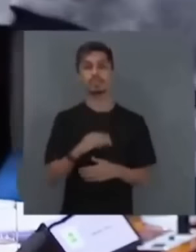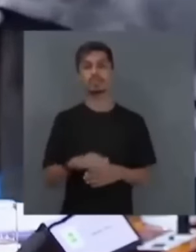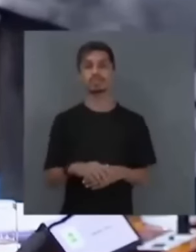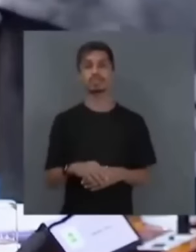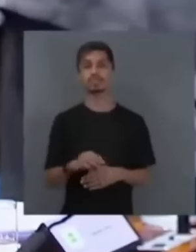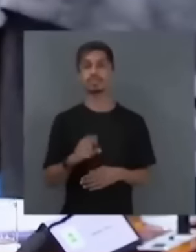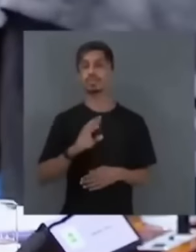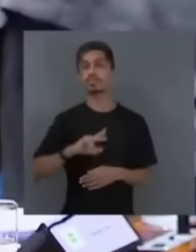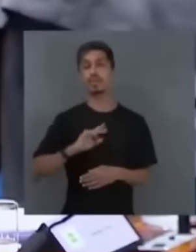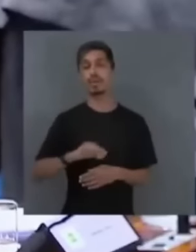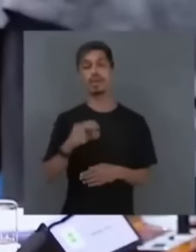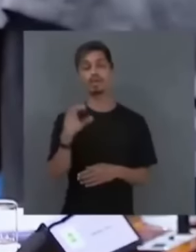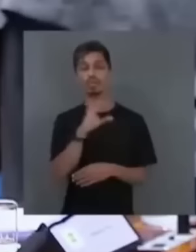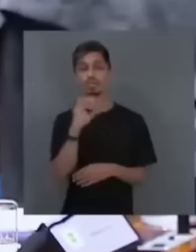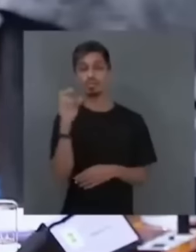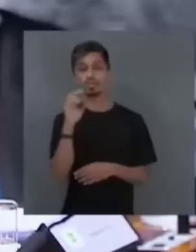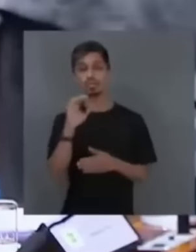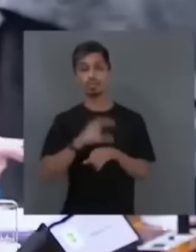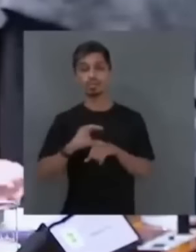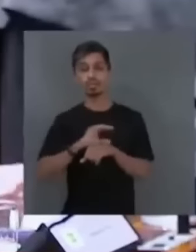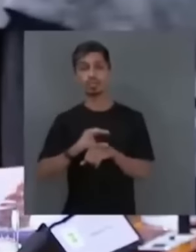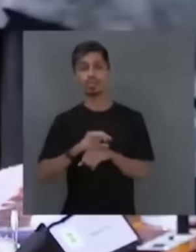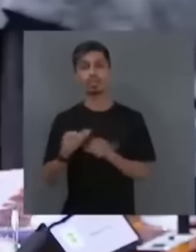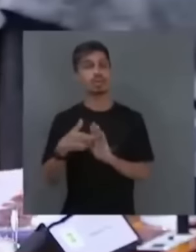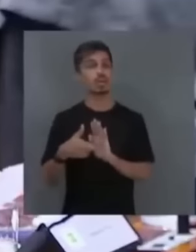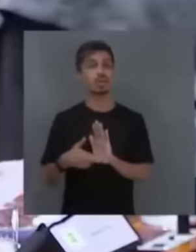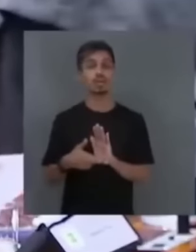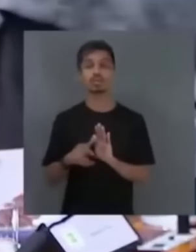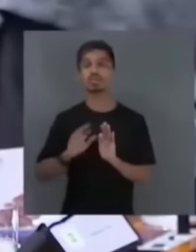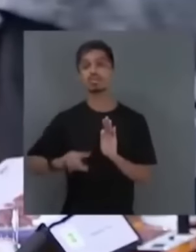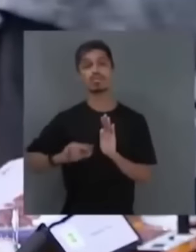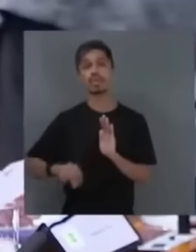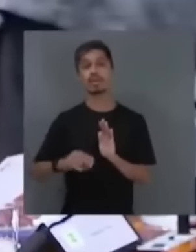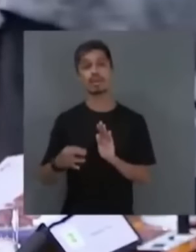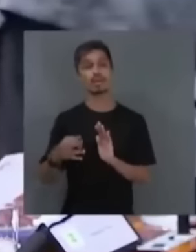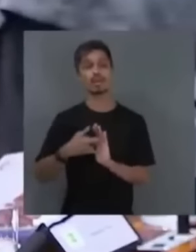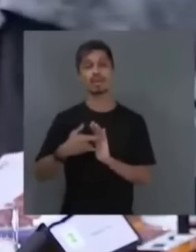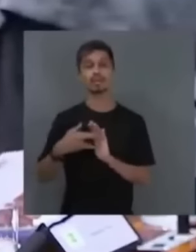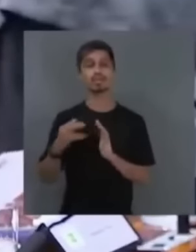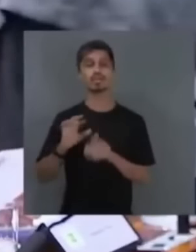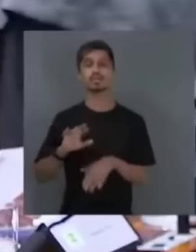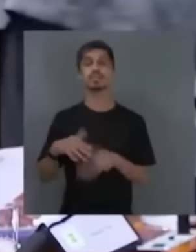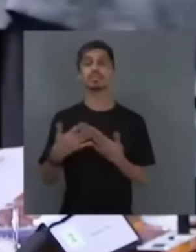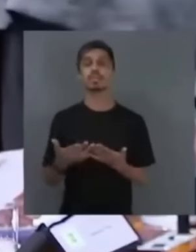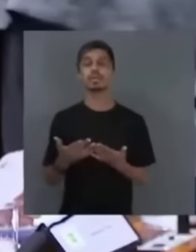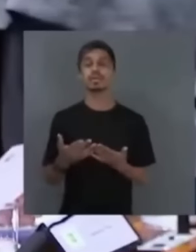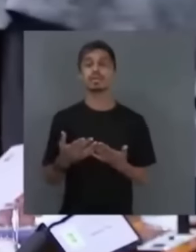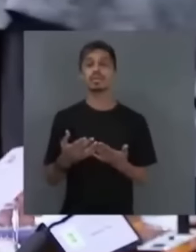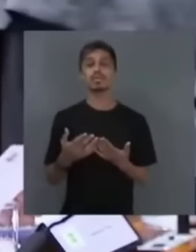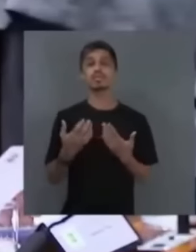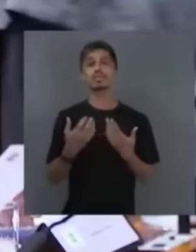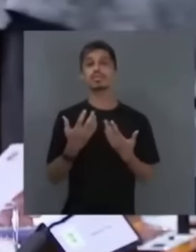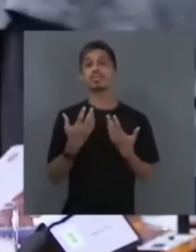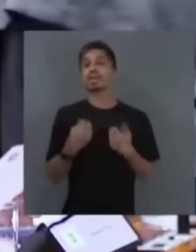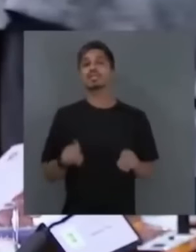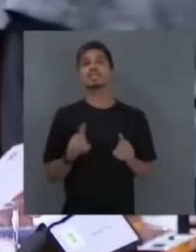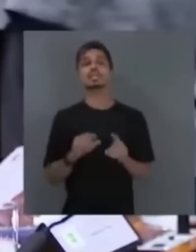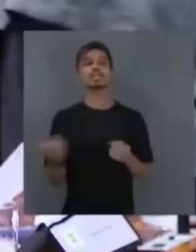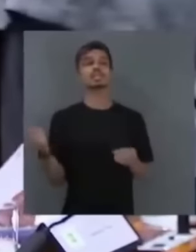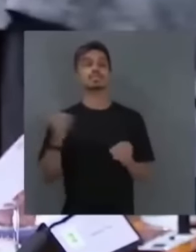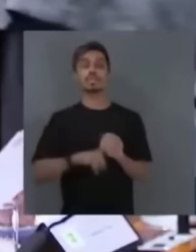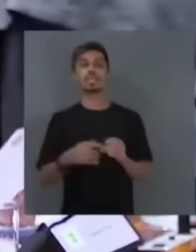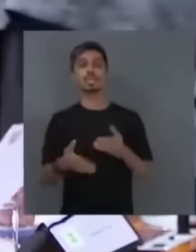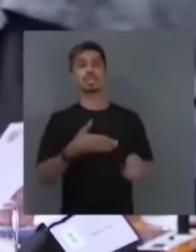a Constituição, não é nem o regimento. Então, não é aceitável que volte para qualquer comissão.